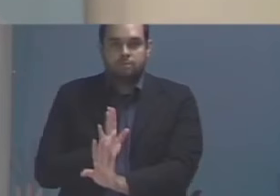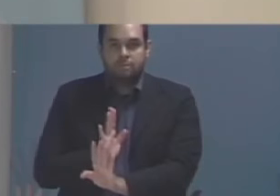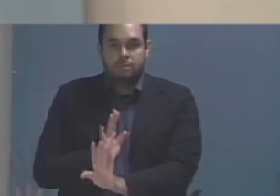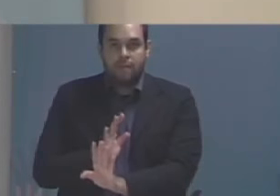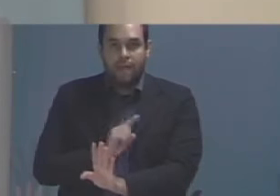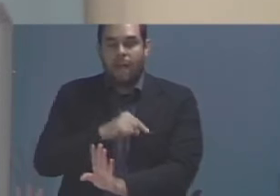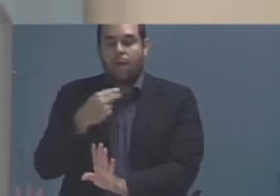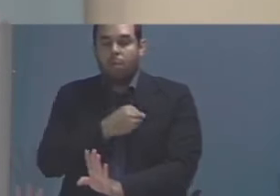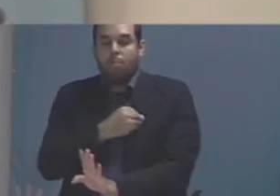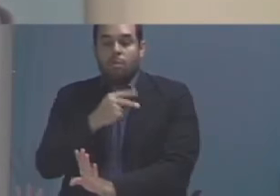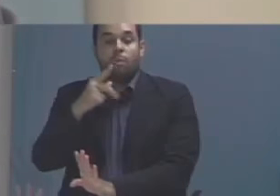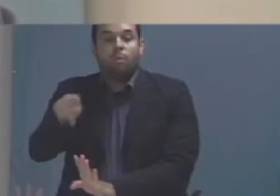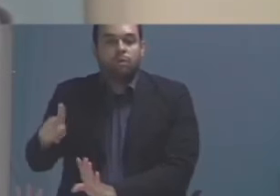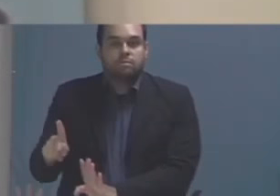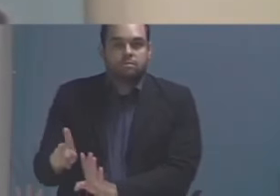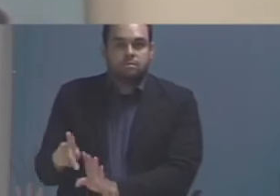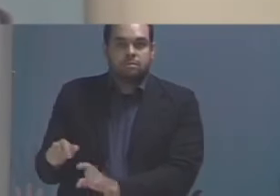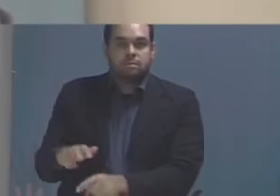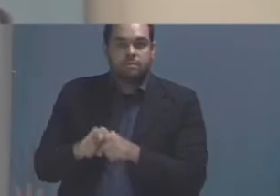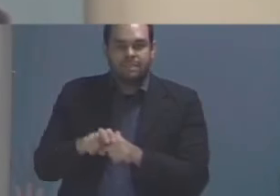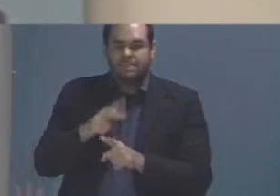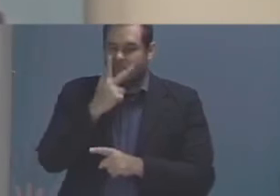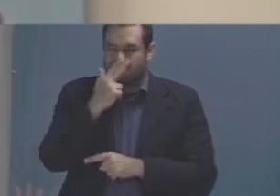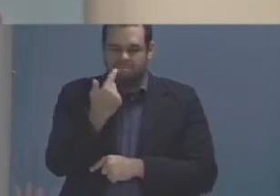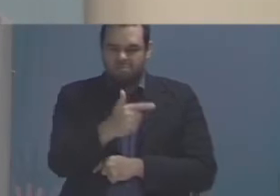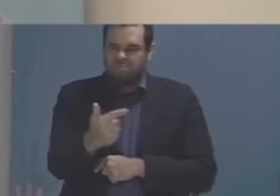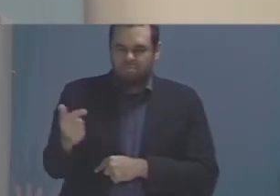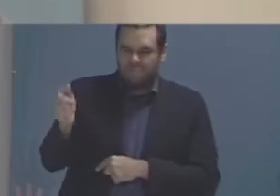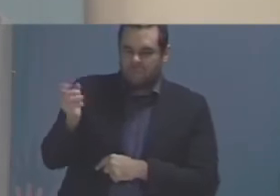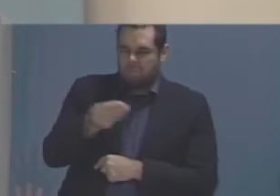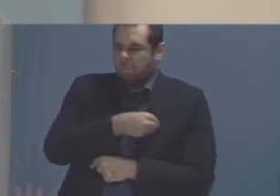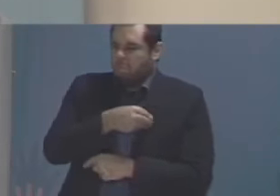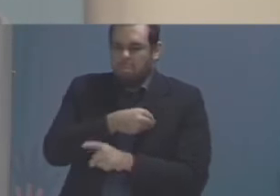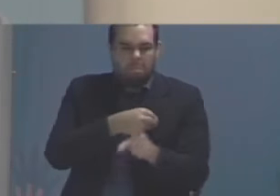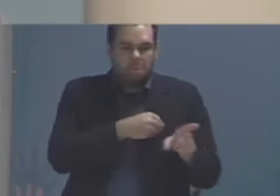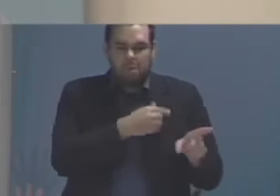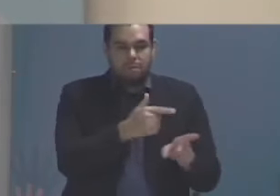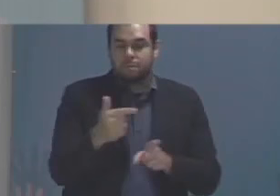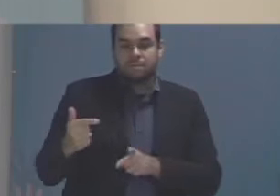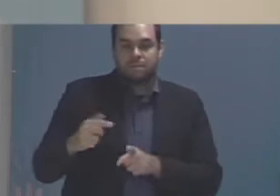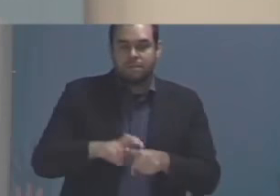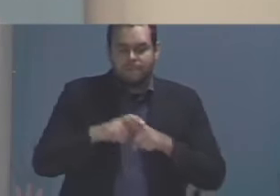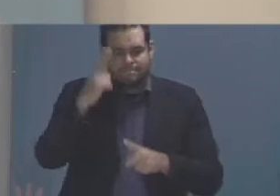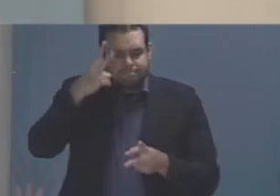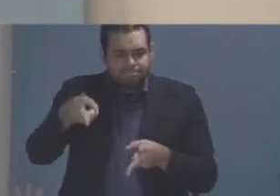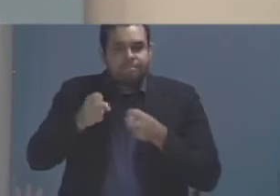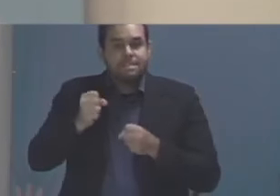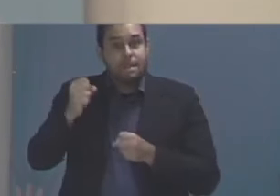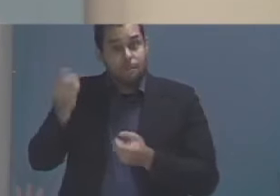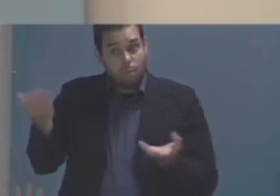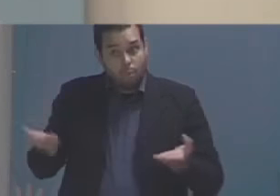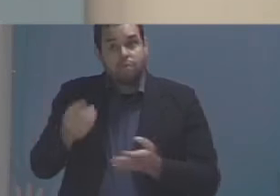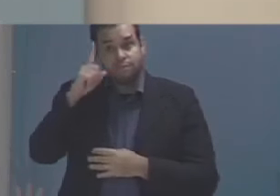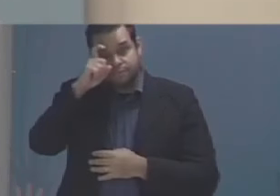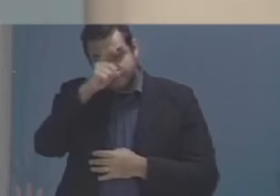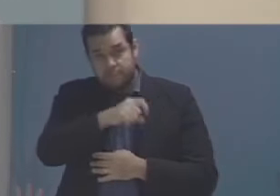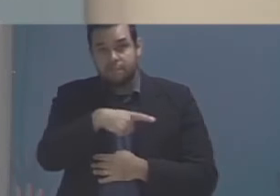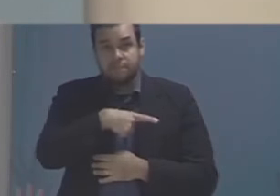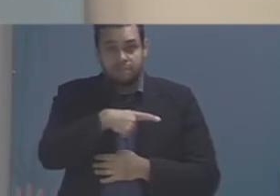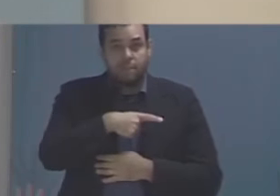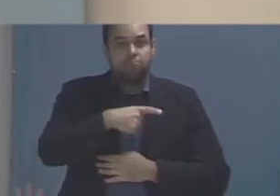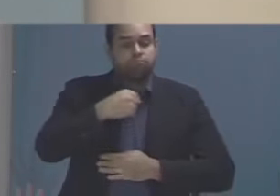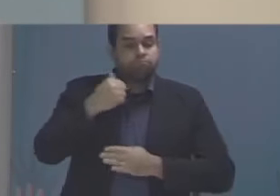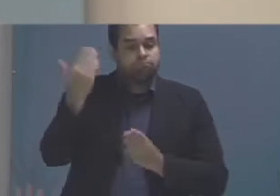real culpado. Parece que ninguém tem culpa. Nós sabemos que o monstro está aí, nós sabemos que a situação é difícil, nós sabemos que existem